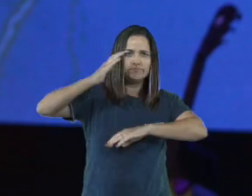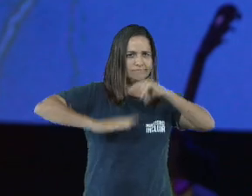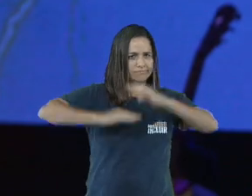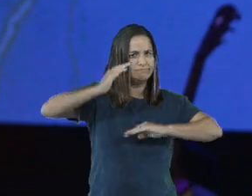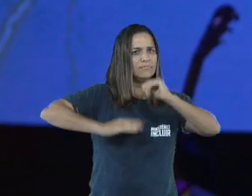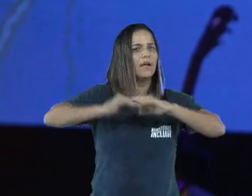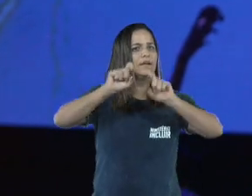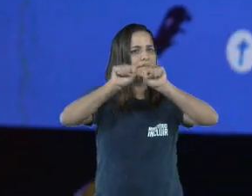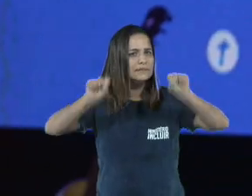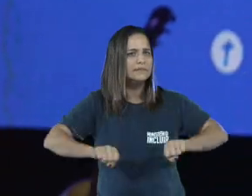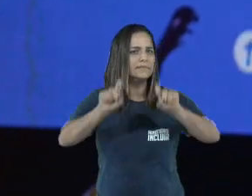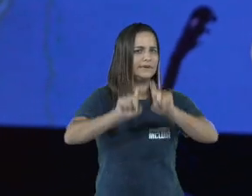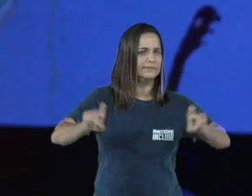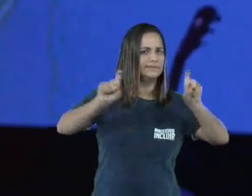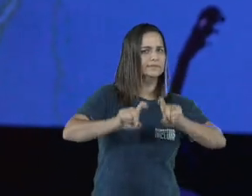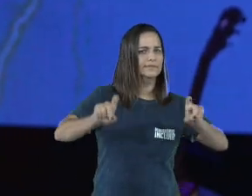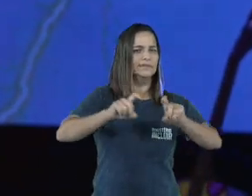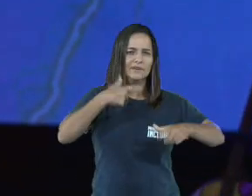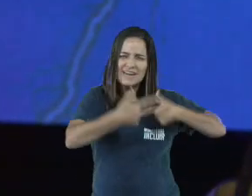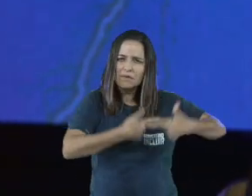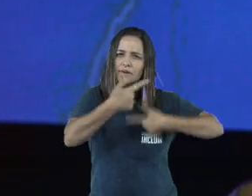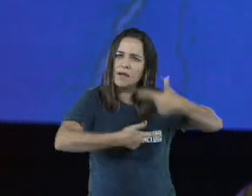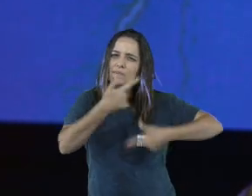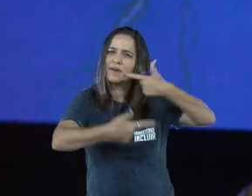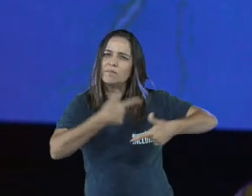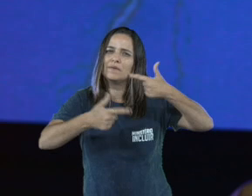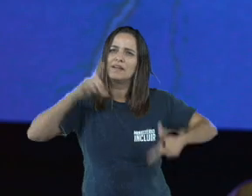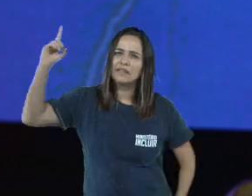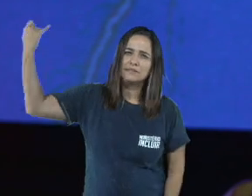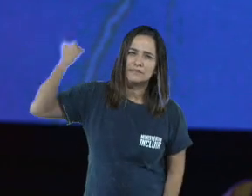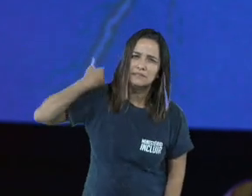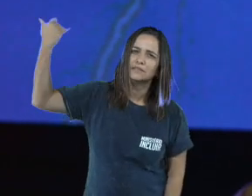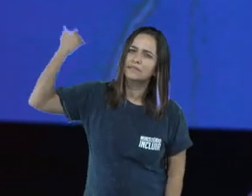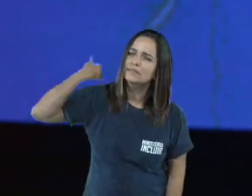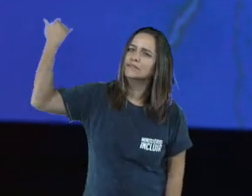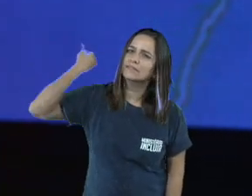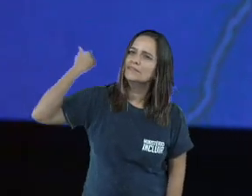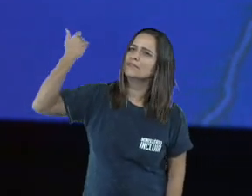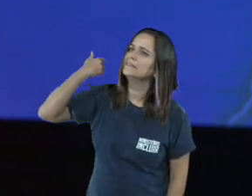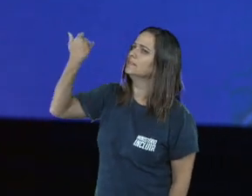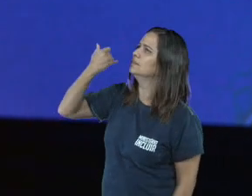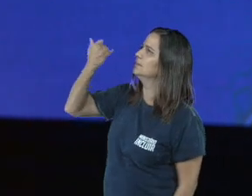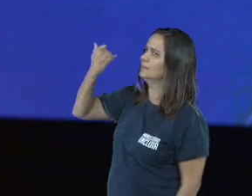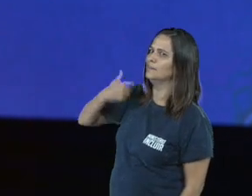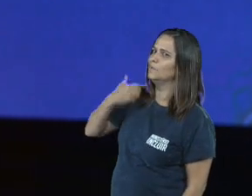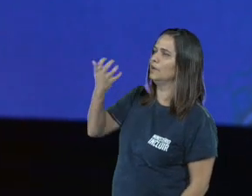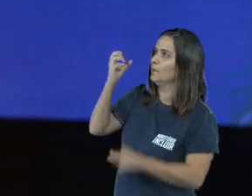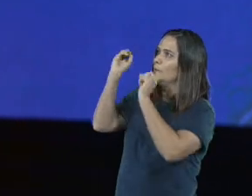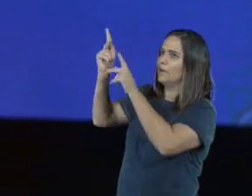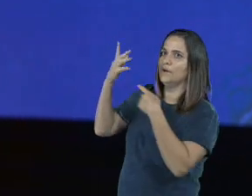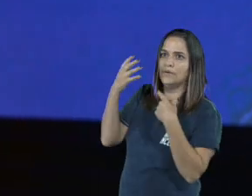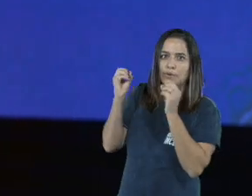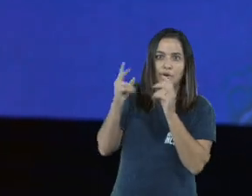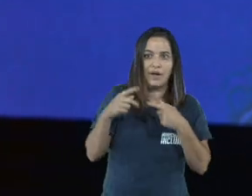fugir do chamado dele por Ministério Pastoral no dia que eu subir a ladeira do seminário parei meu carro na porta do seminário tava escrito